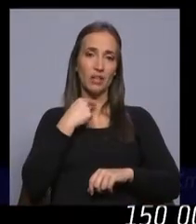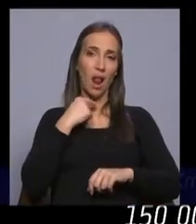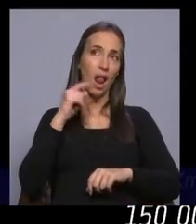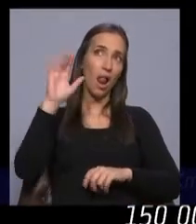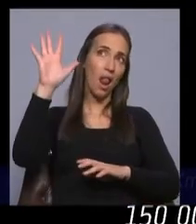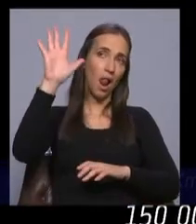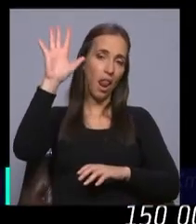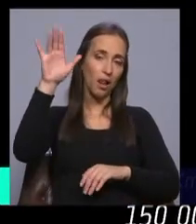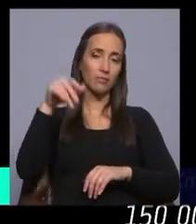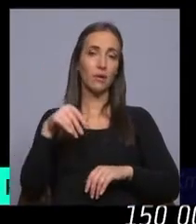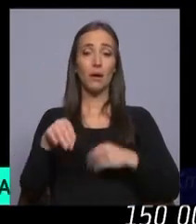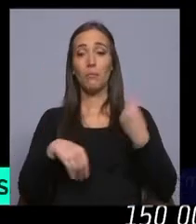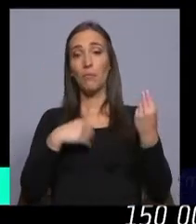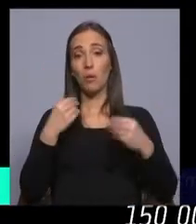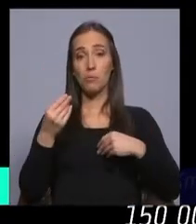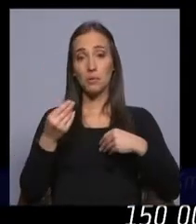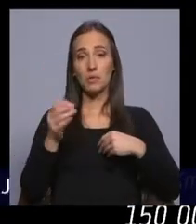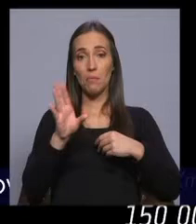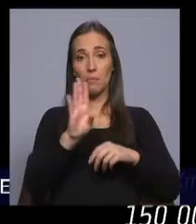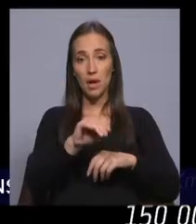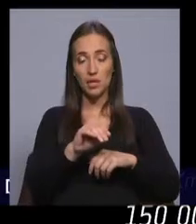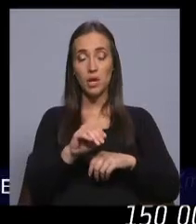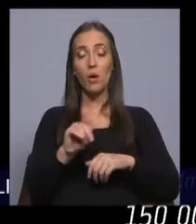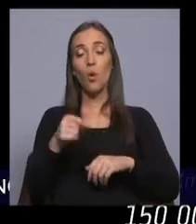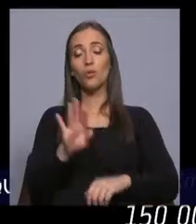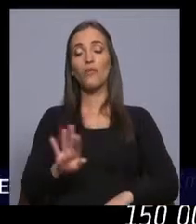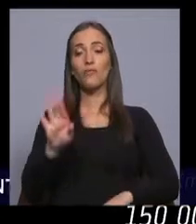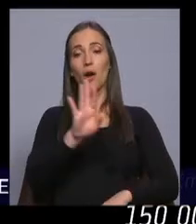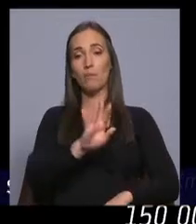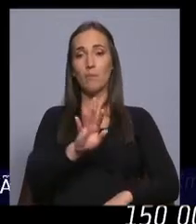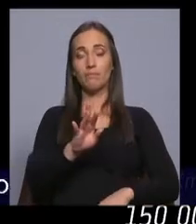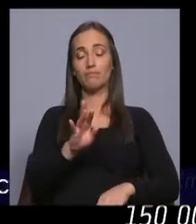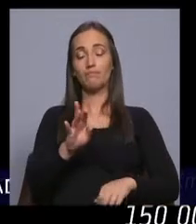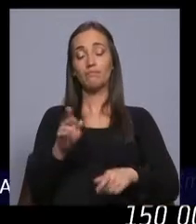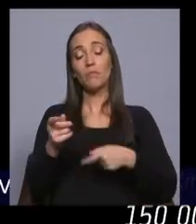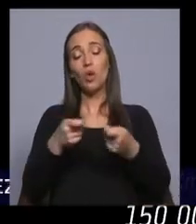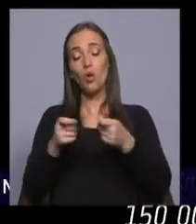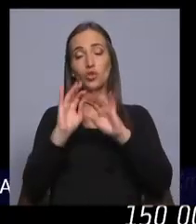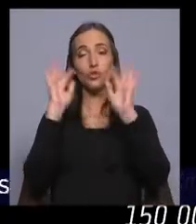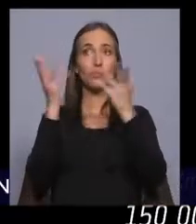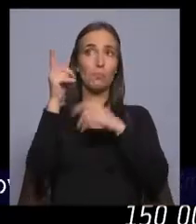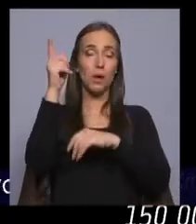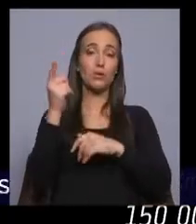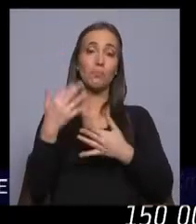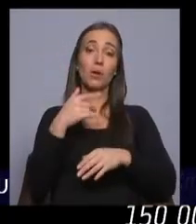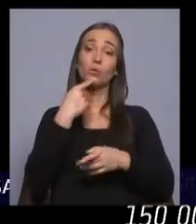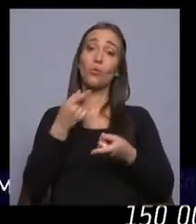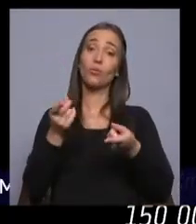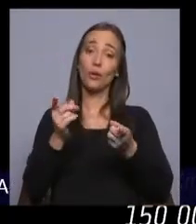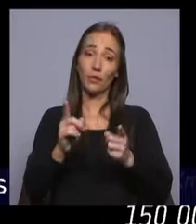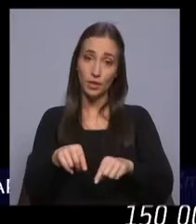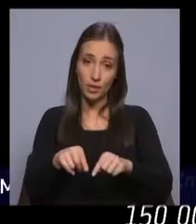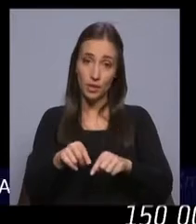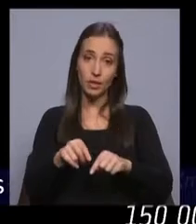preocupação para os astrónomos, é uma outra forma de fazer negócios no espaço, mas uma vez mais nós vamos ter aqui o nosso céu noturno utilizado para